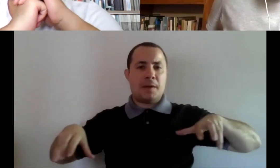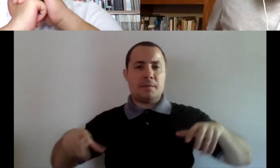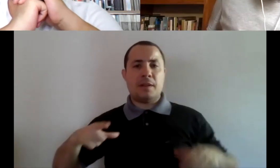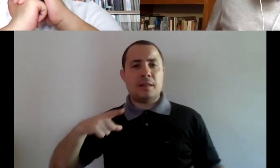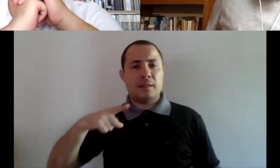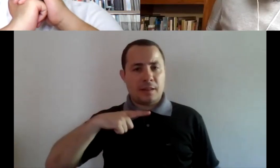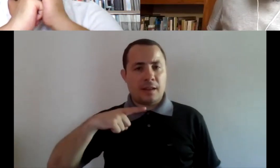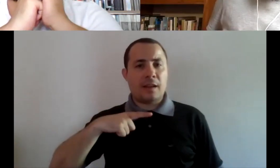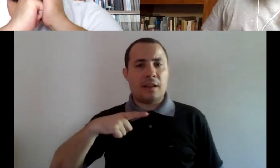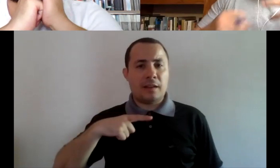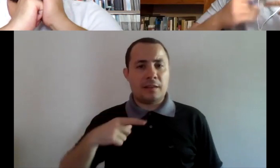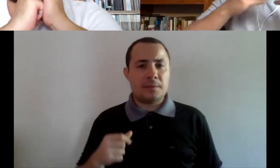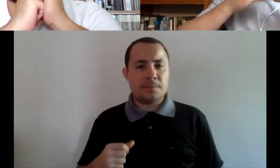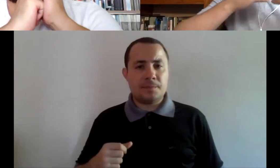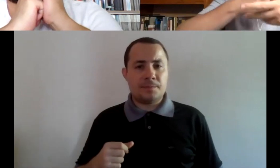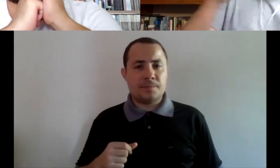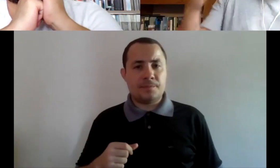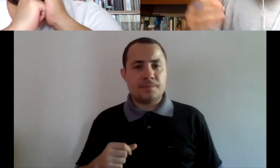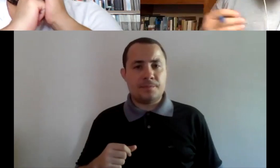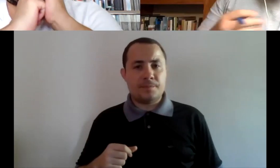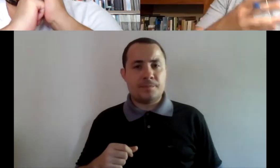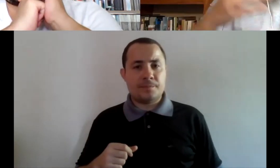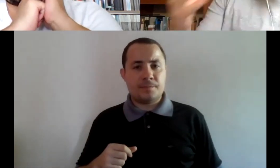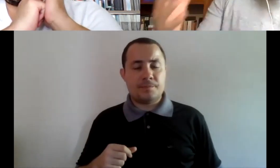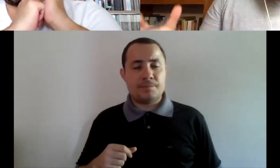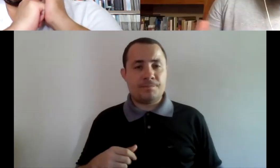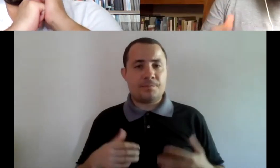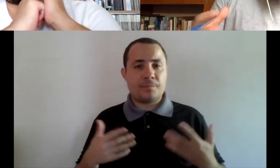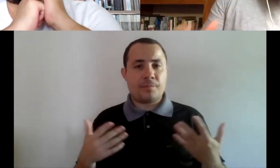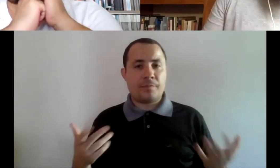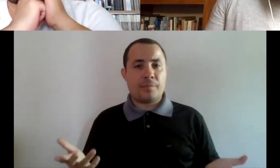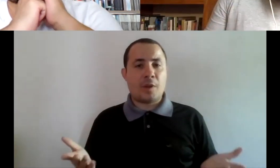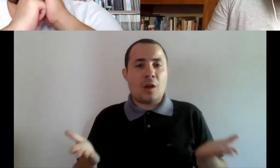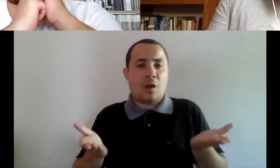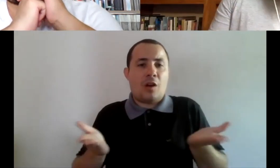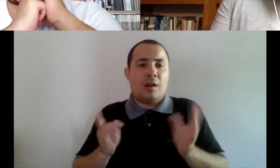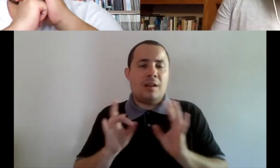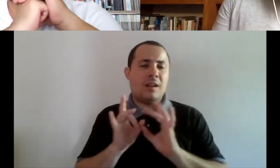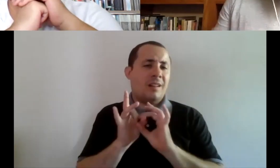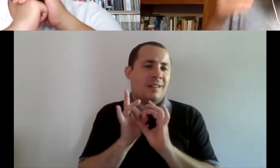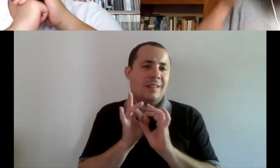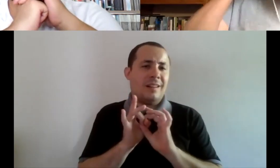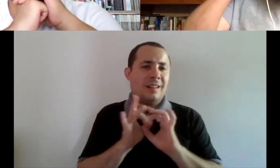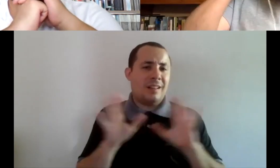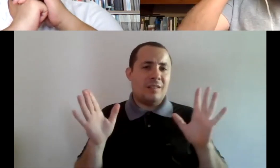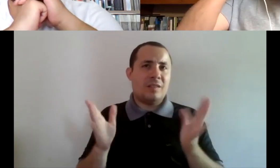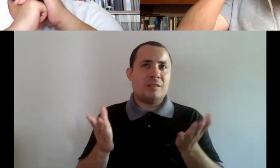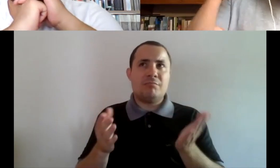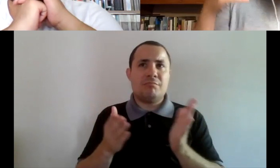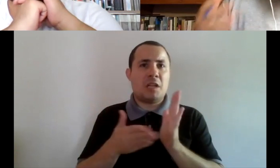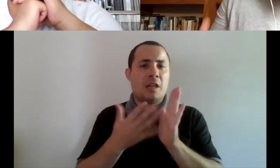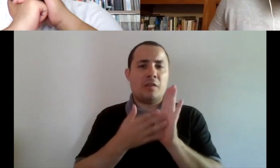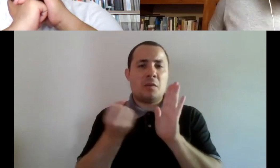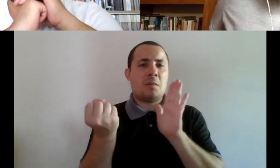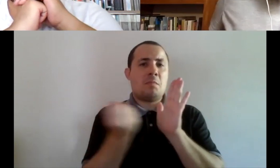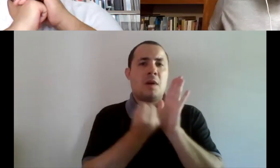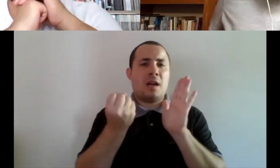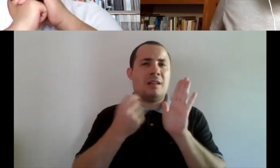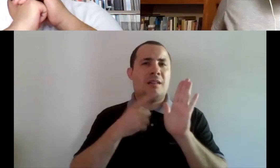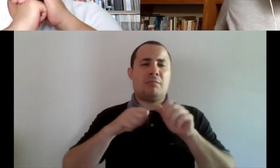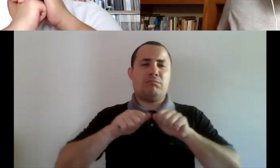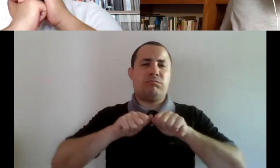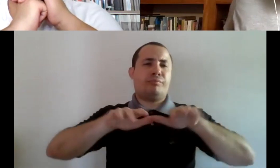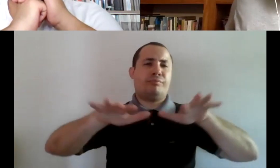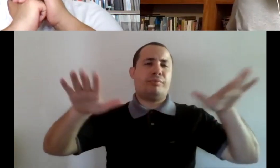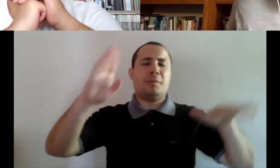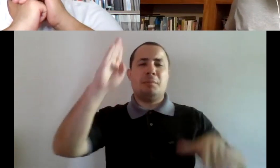Porque como, digamos, democratizou o meio de produção do livro, digamos assim, você tem editoras espalhadas pelo Brasil inteiro. É um ambiente